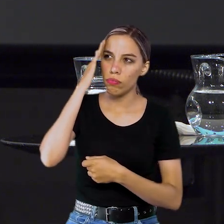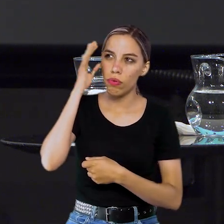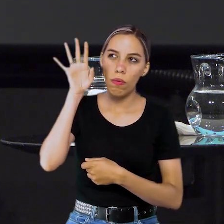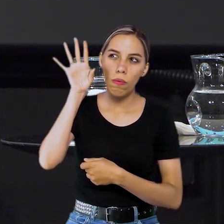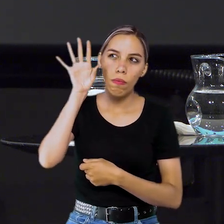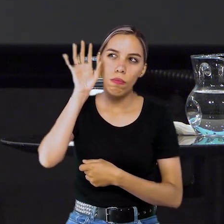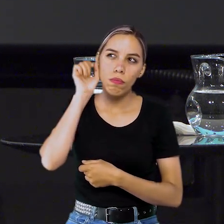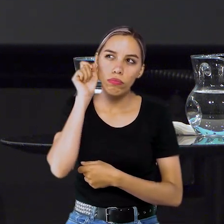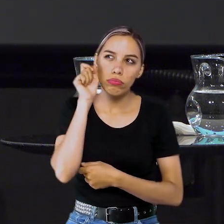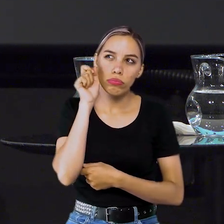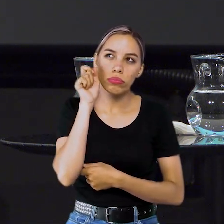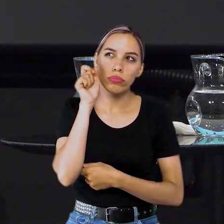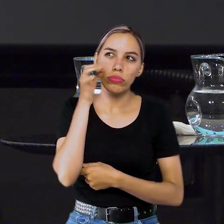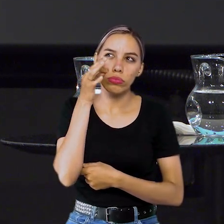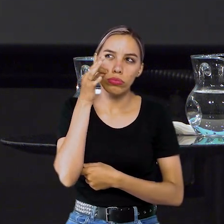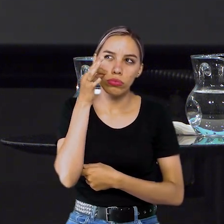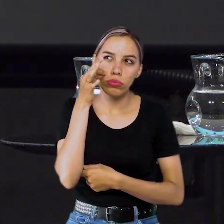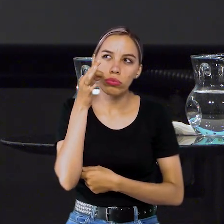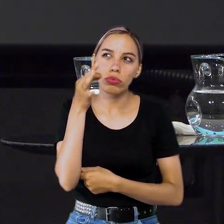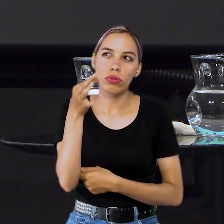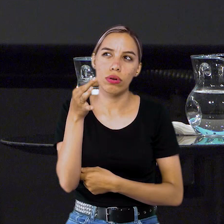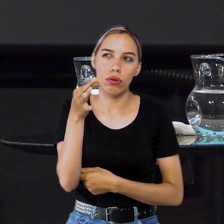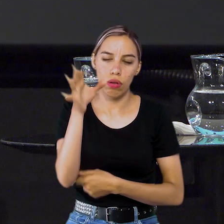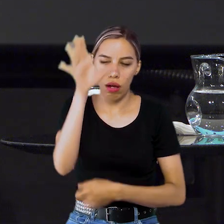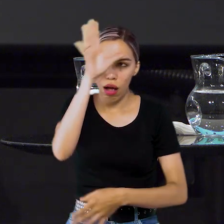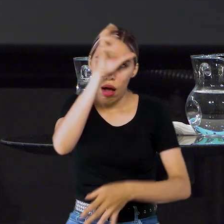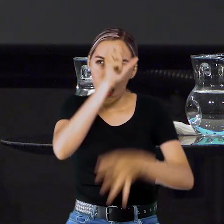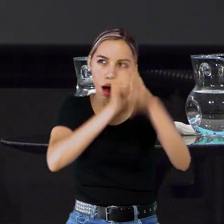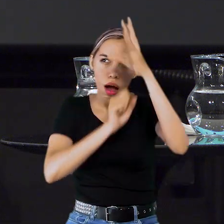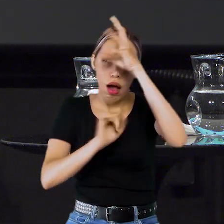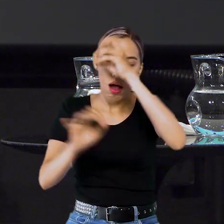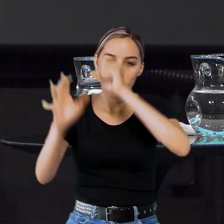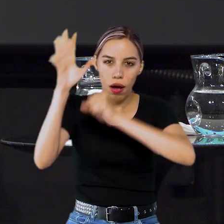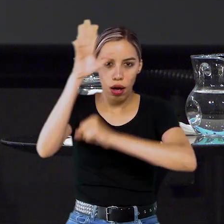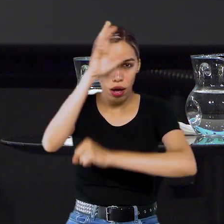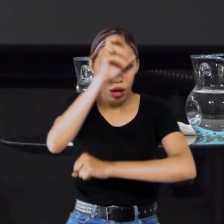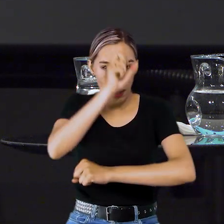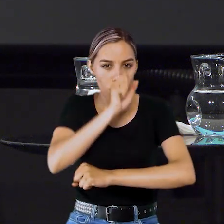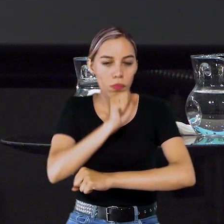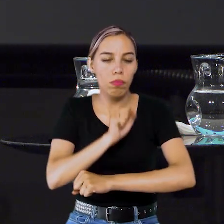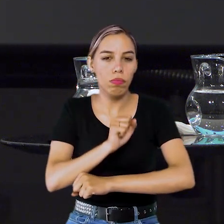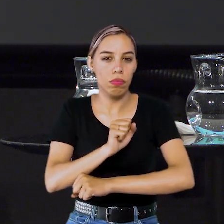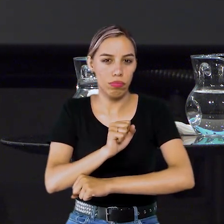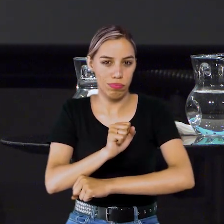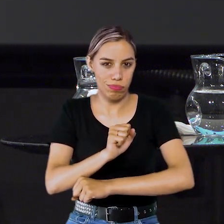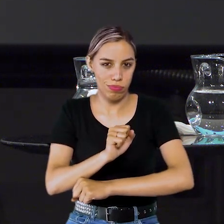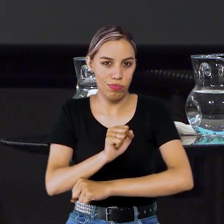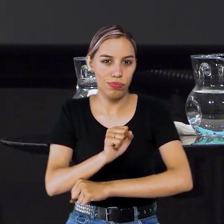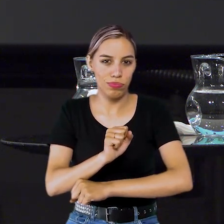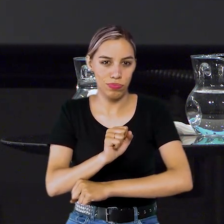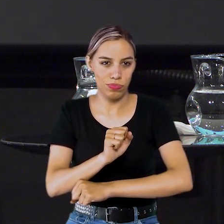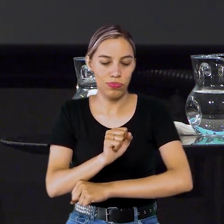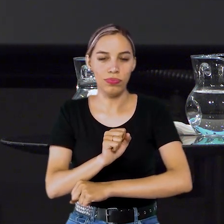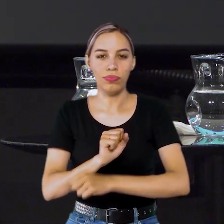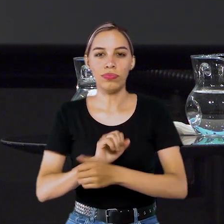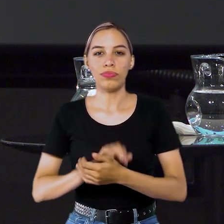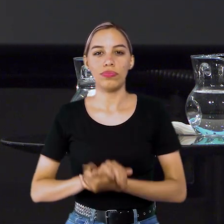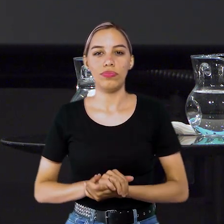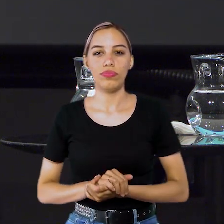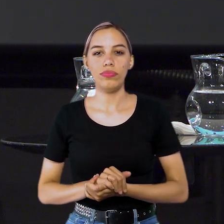e vai aprendendo, né? Com essa oralidade dos Tiramonte de Aranha, né?